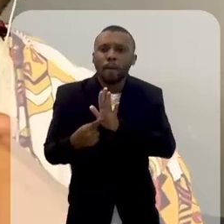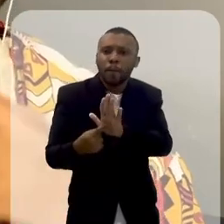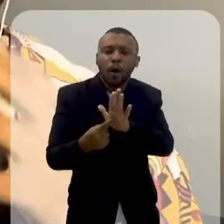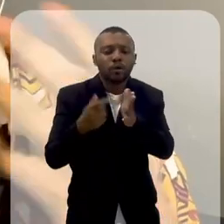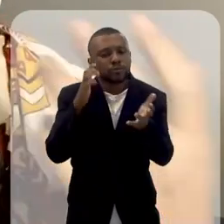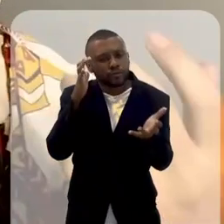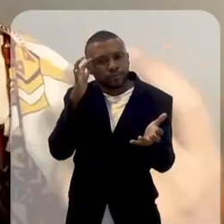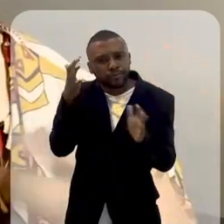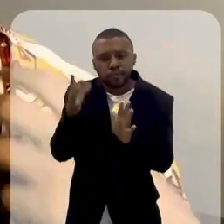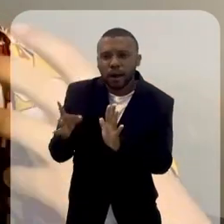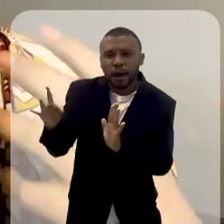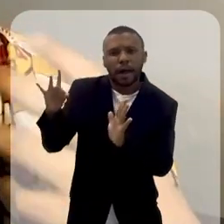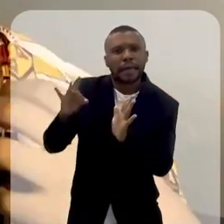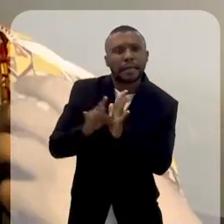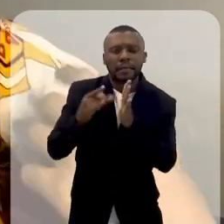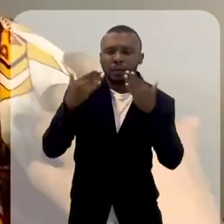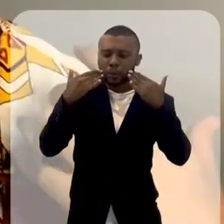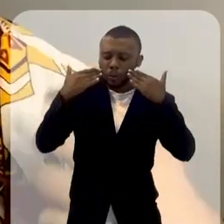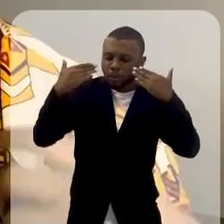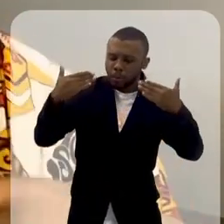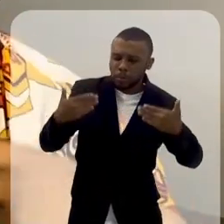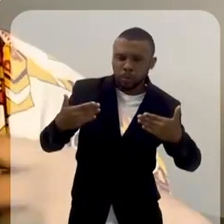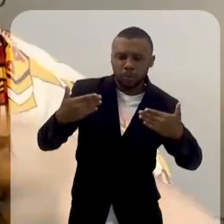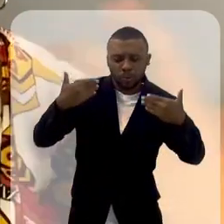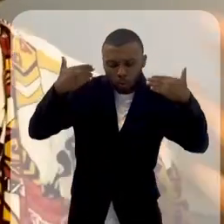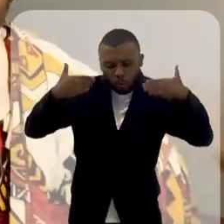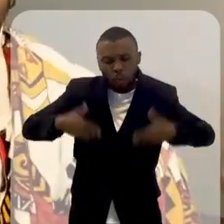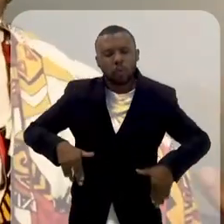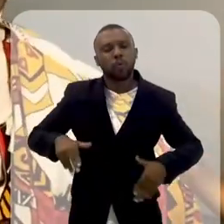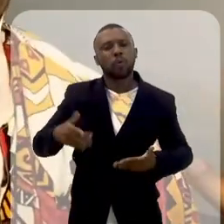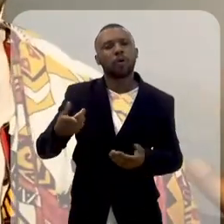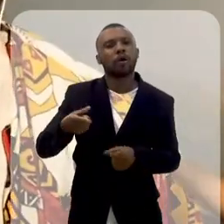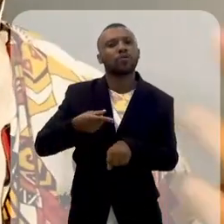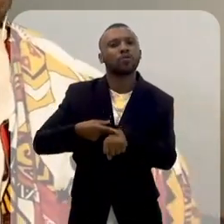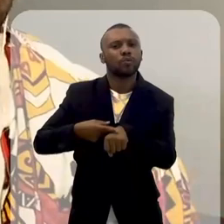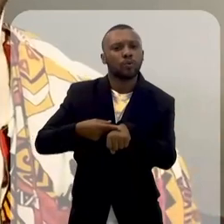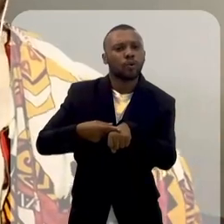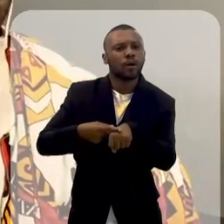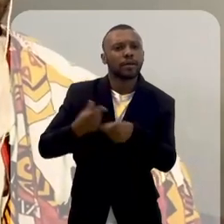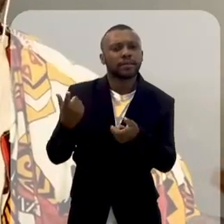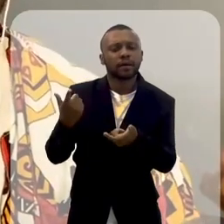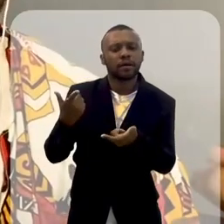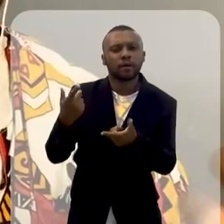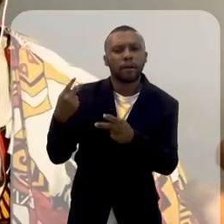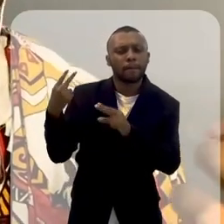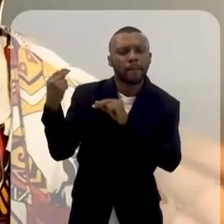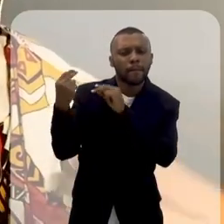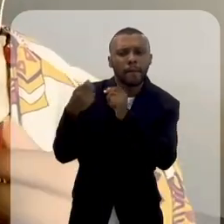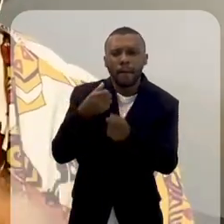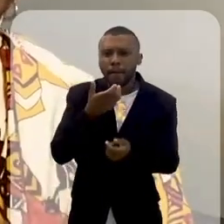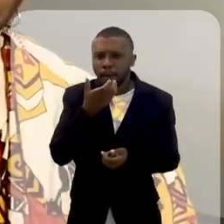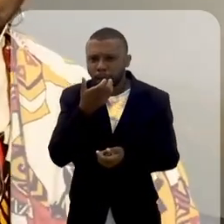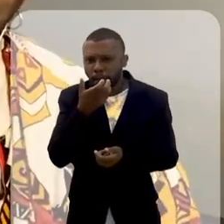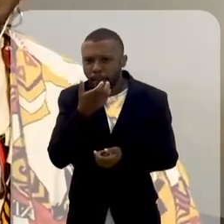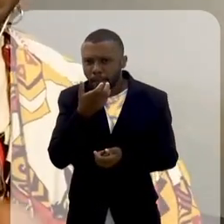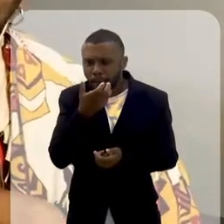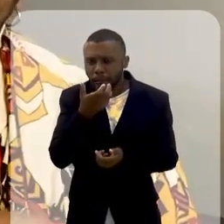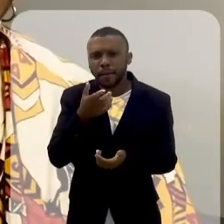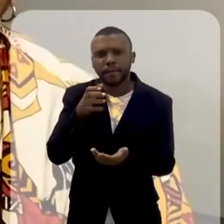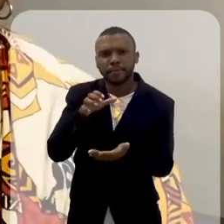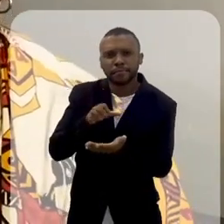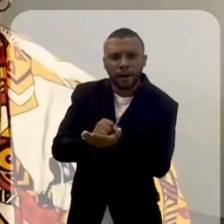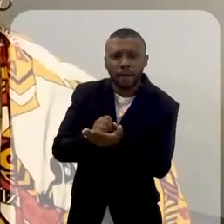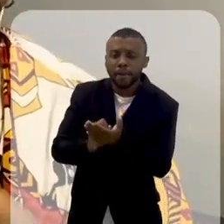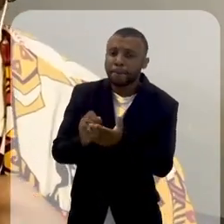E no final de tudo isso, eu mostro o que é a realidade, então eu fico nu e eu danço os áudios da minha